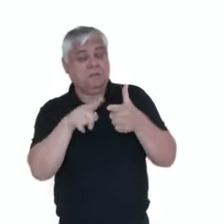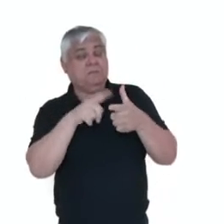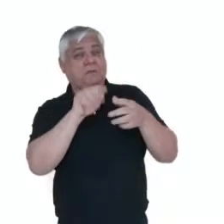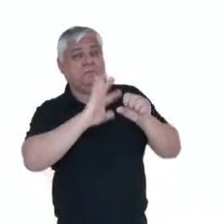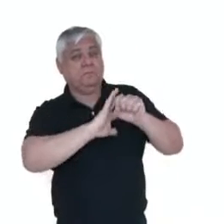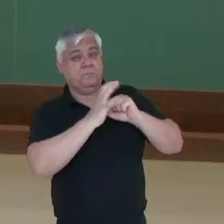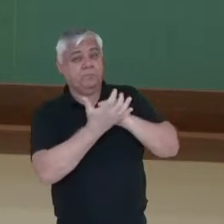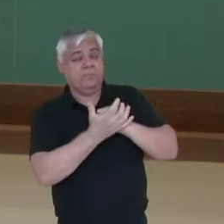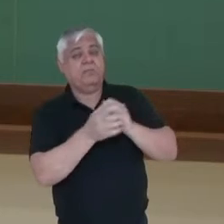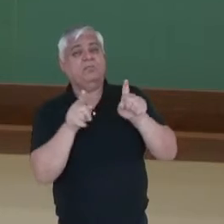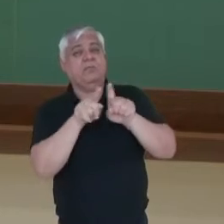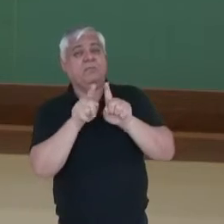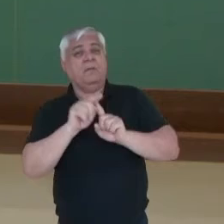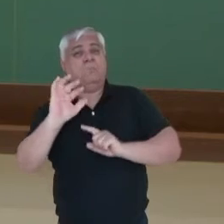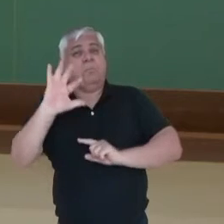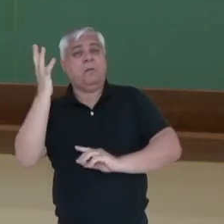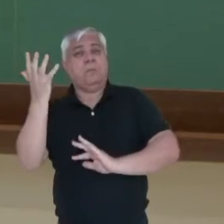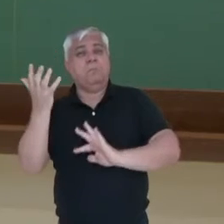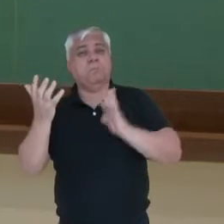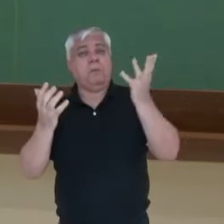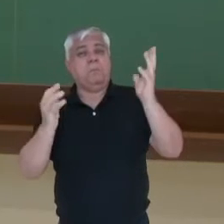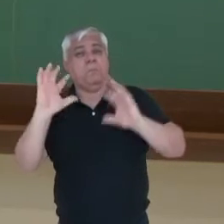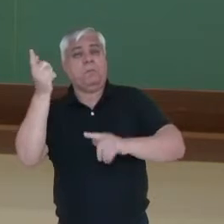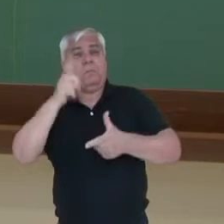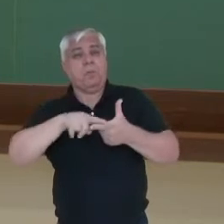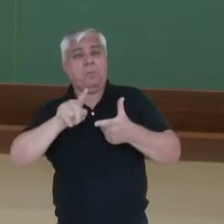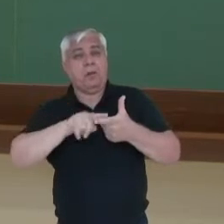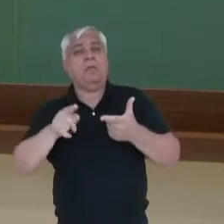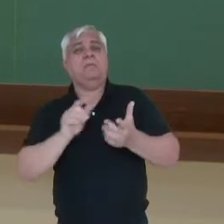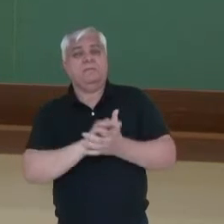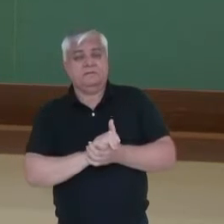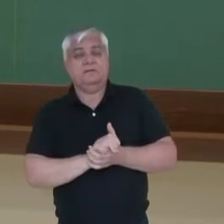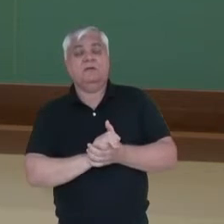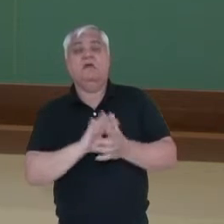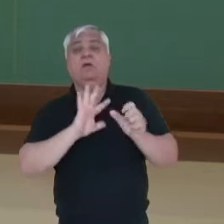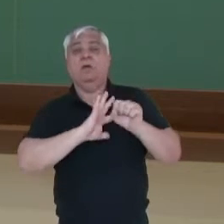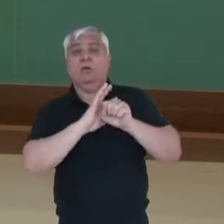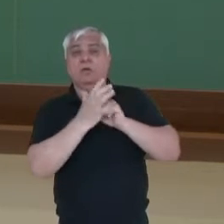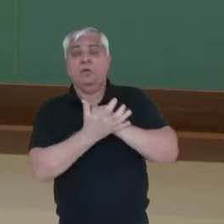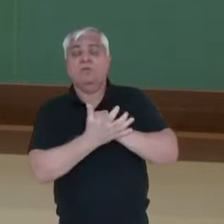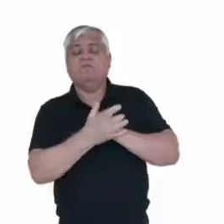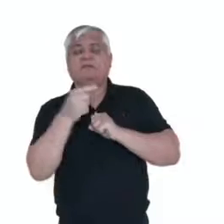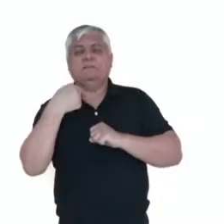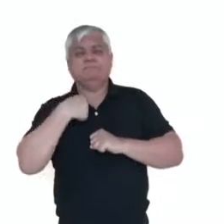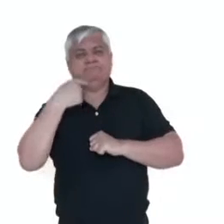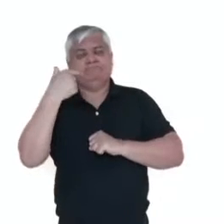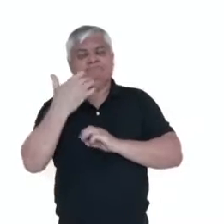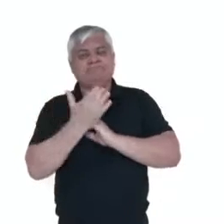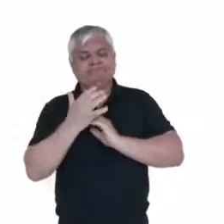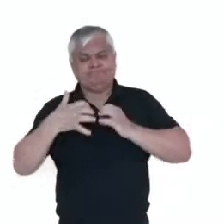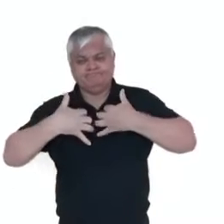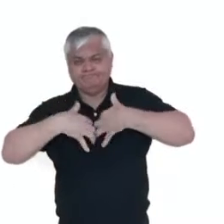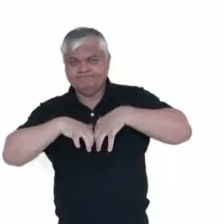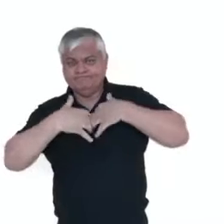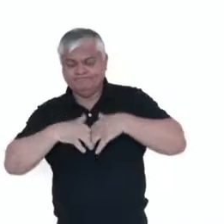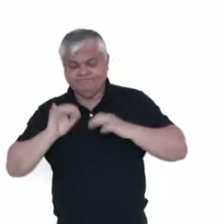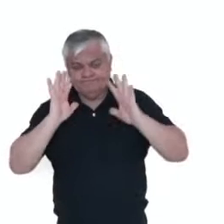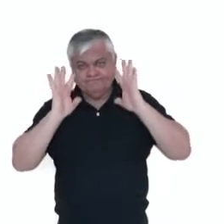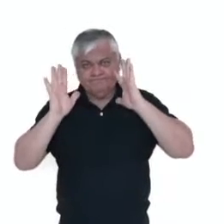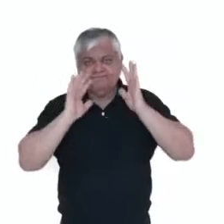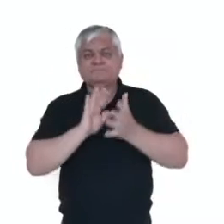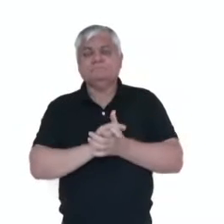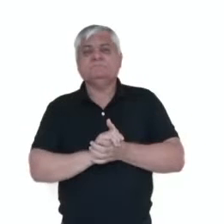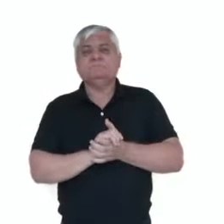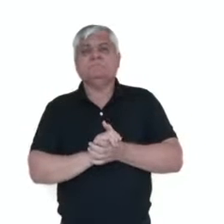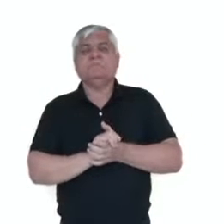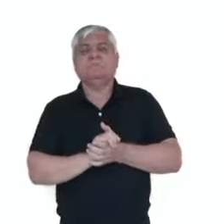e desastres climáticos, né? A Covid dá uma chance de fazer o balanço. Nosso